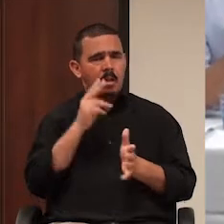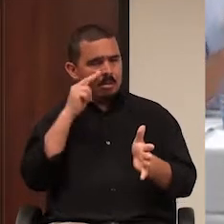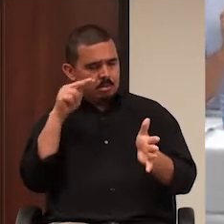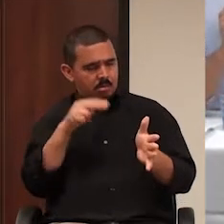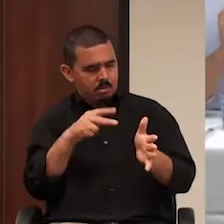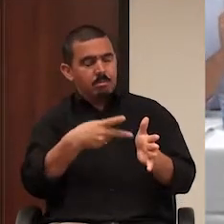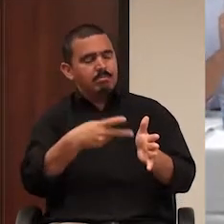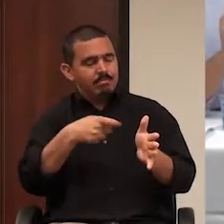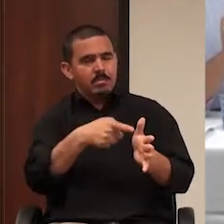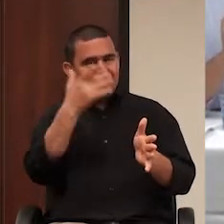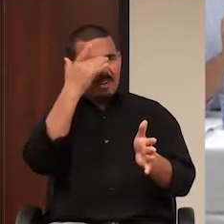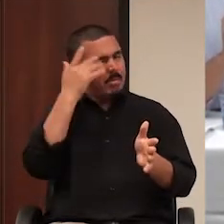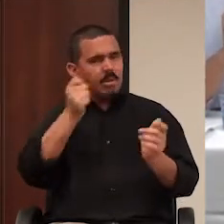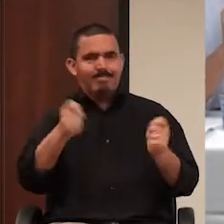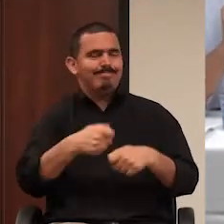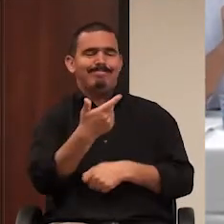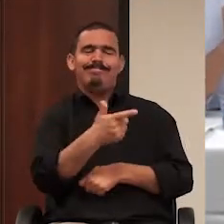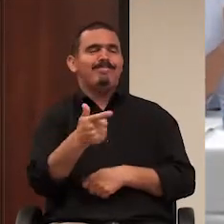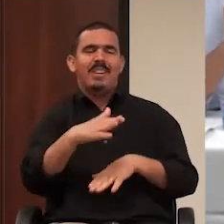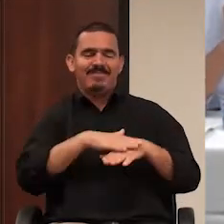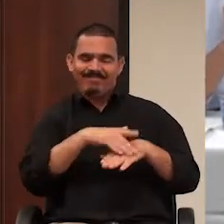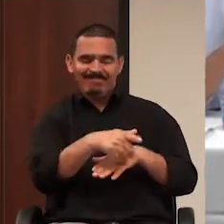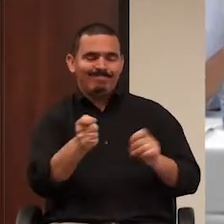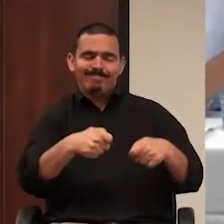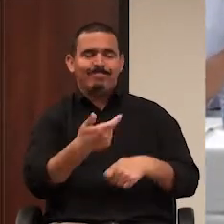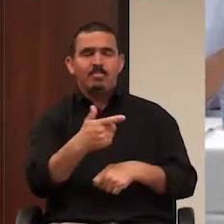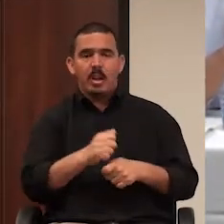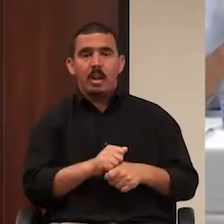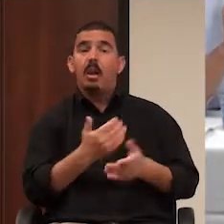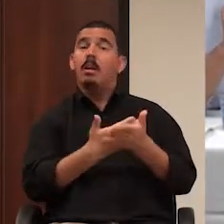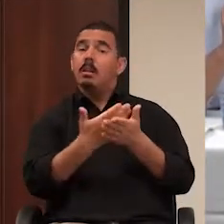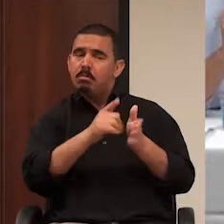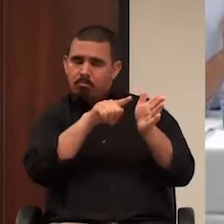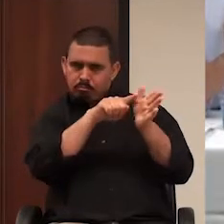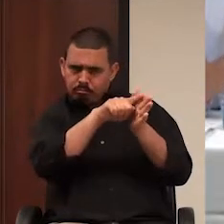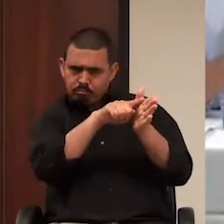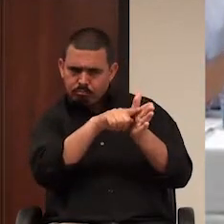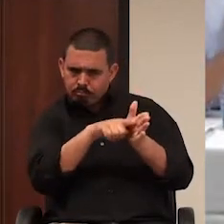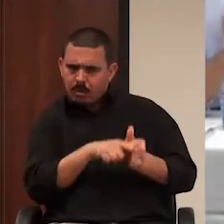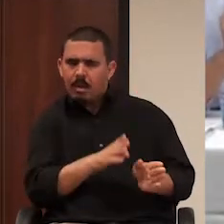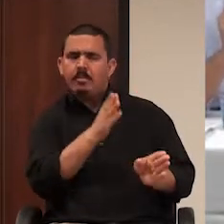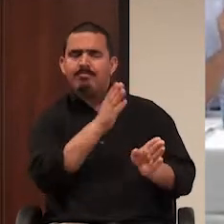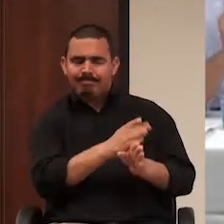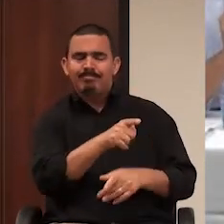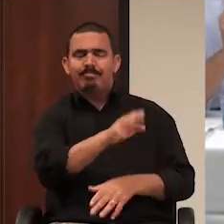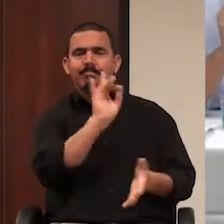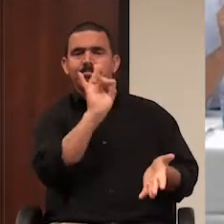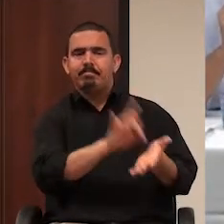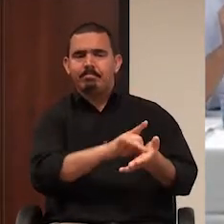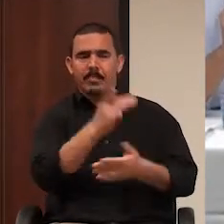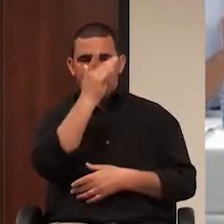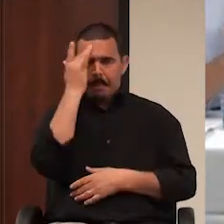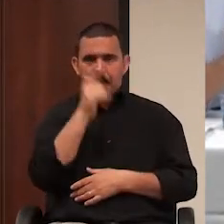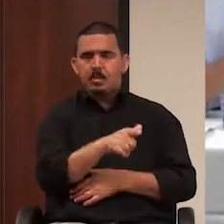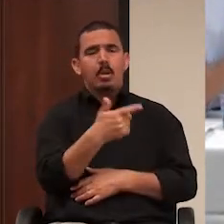reconhece que a pessoa é incapaz. Então tem uma investigação para reconhecer a incapacidade da pessoa, que é um